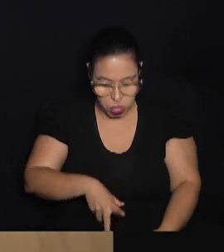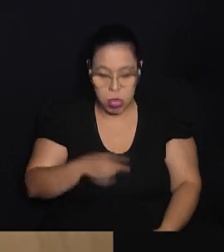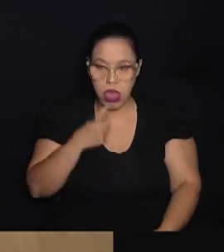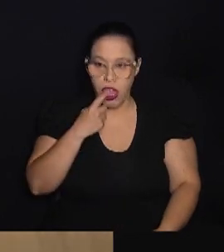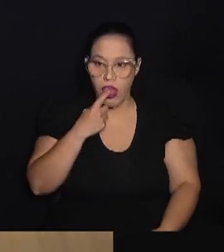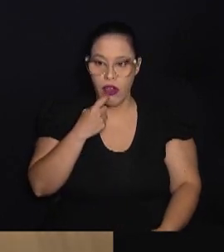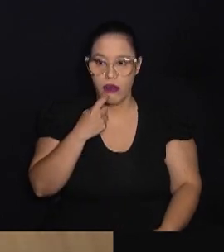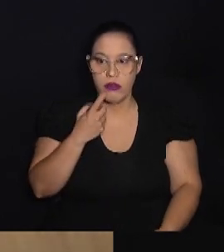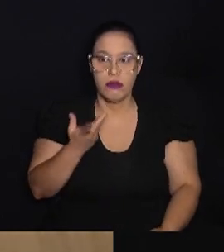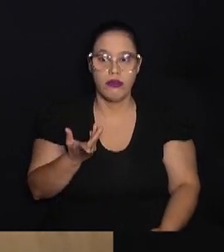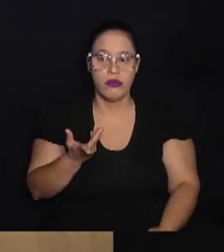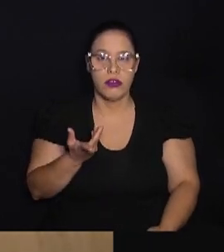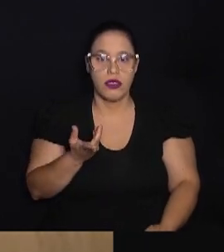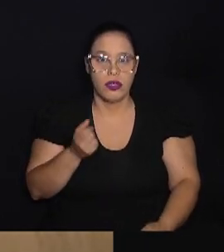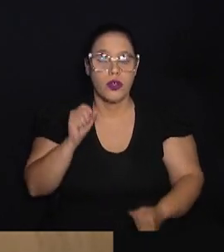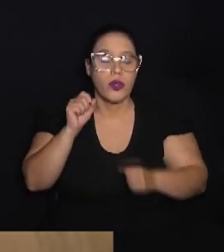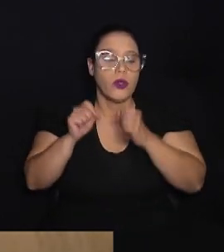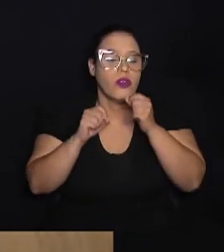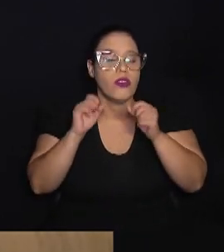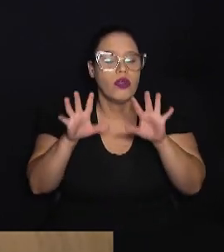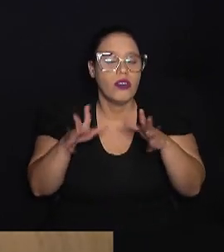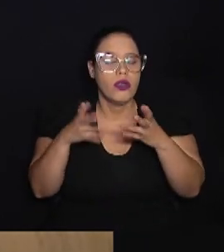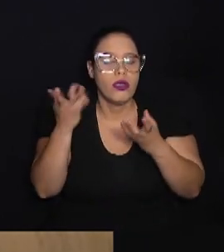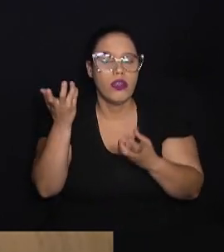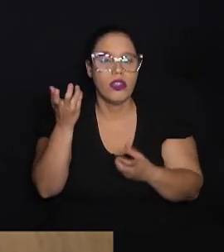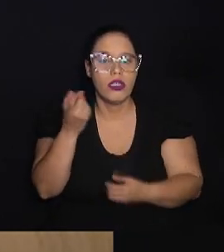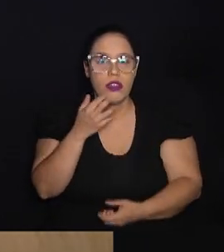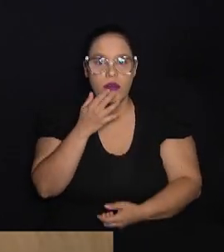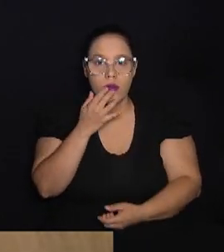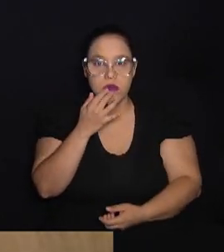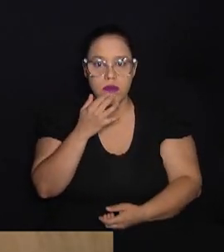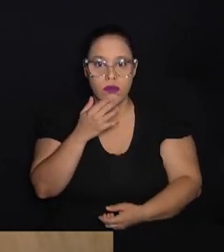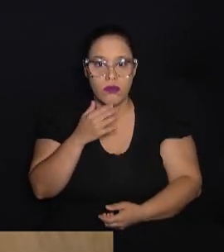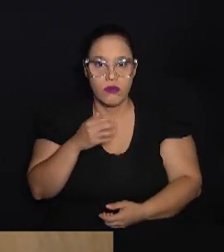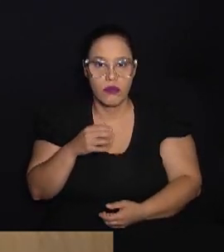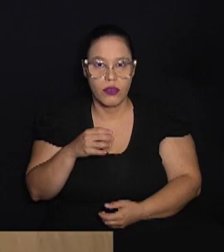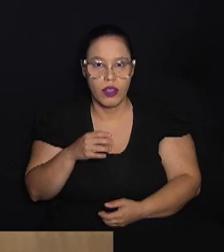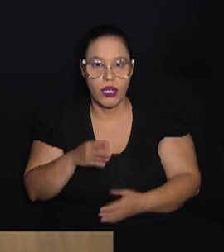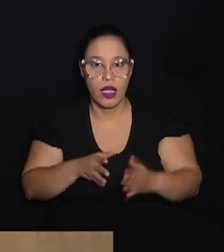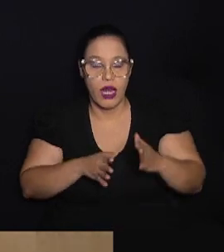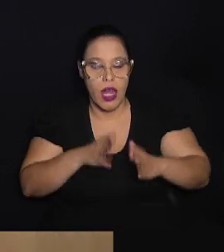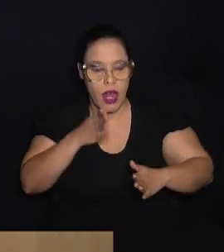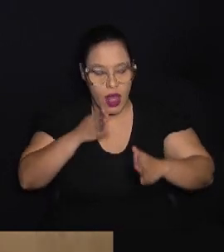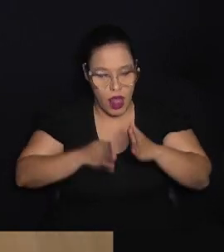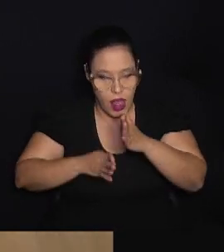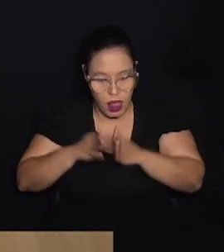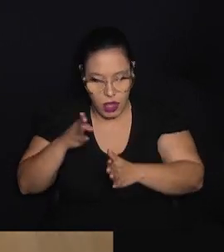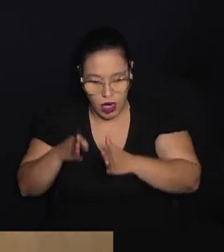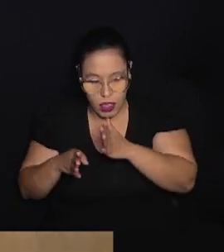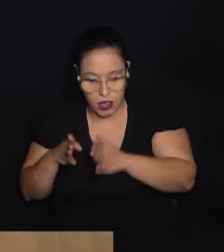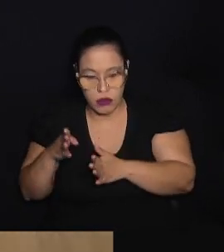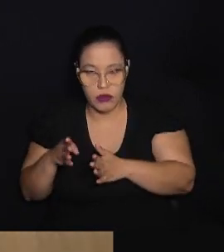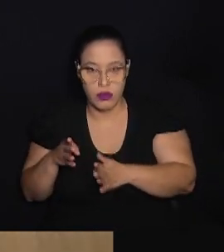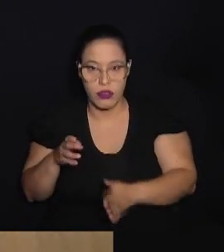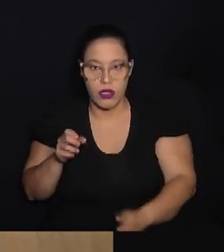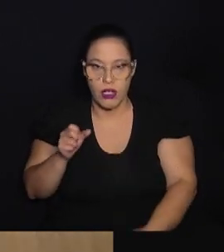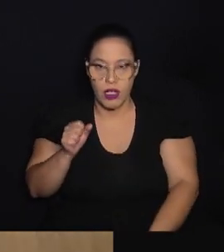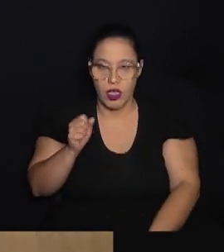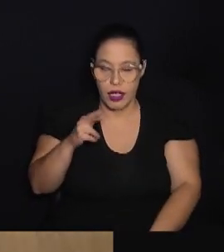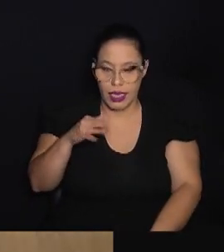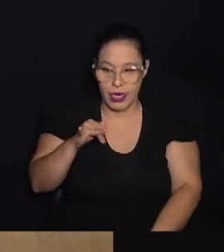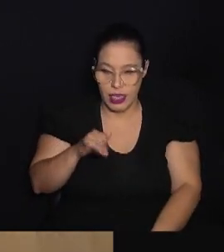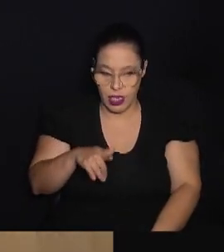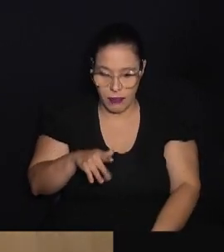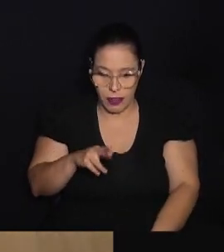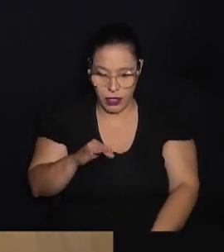que o que vai acontecer nesse sangramento? Esse sangramento ele vai ser entre os períodos menstruais. É o que a gente chama sangramento uterino